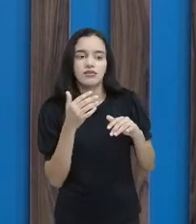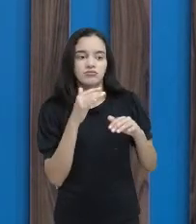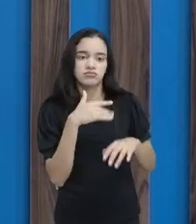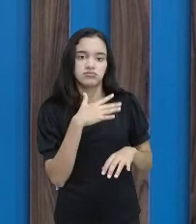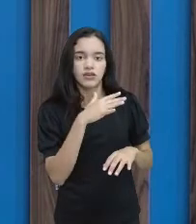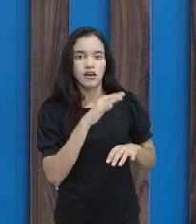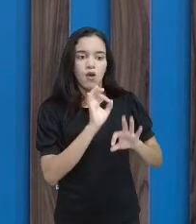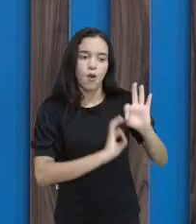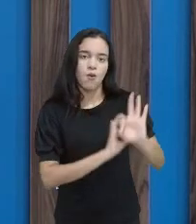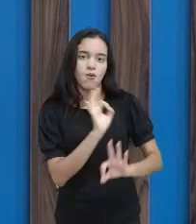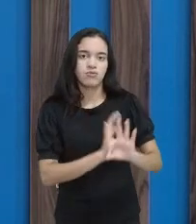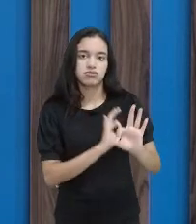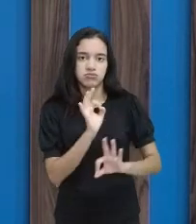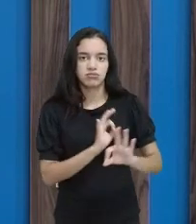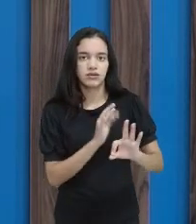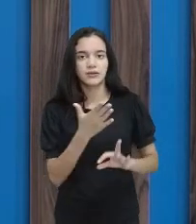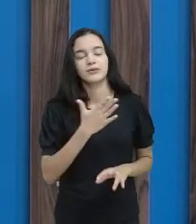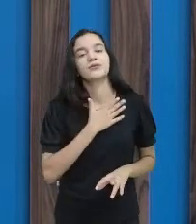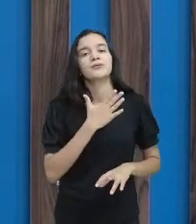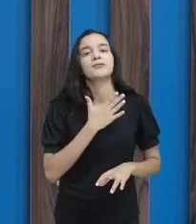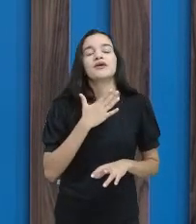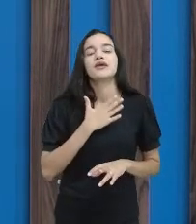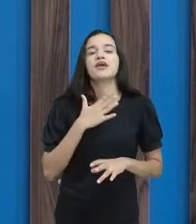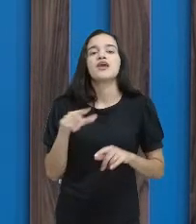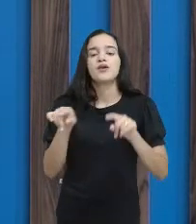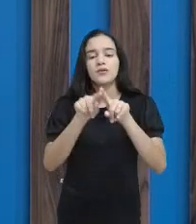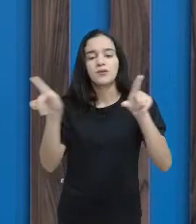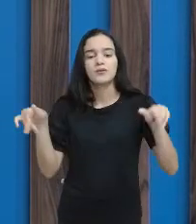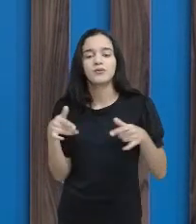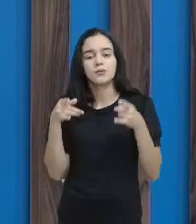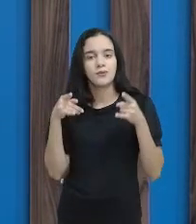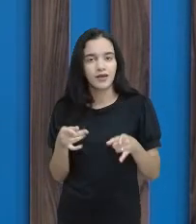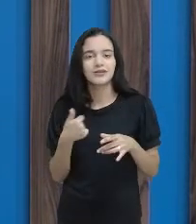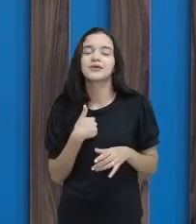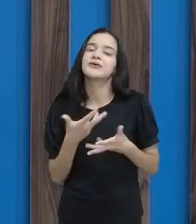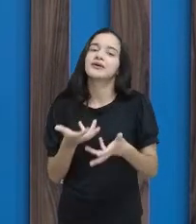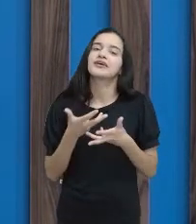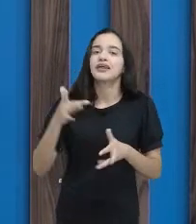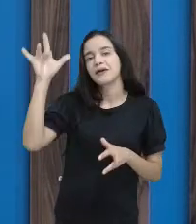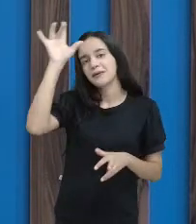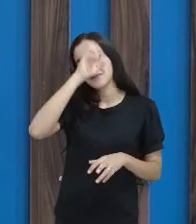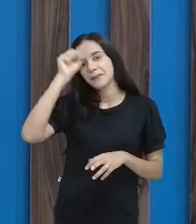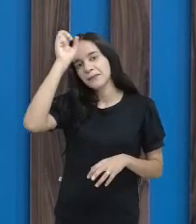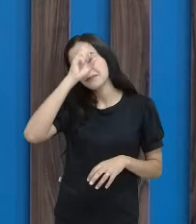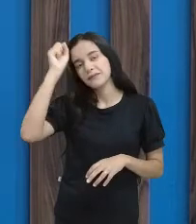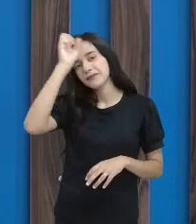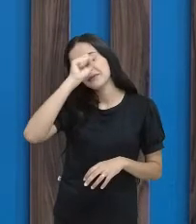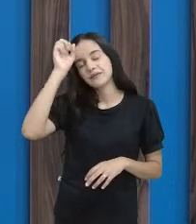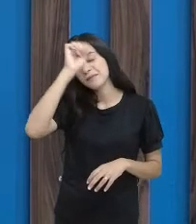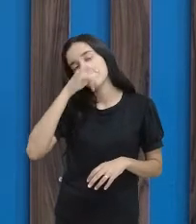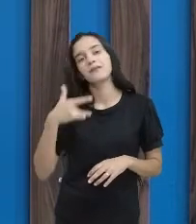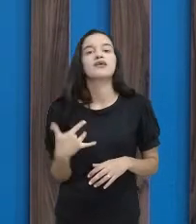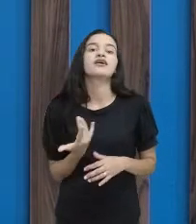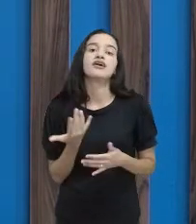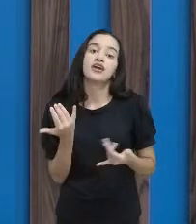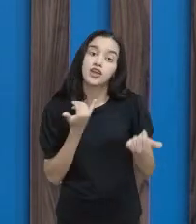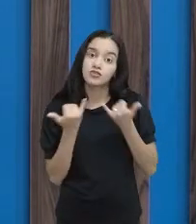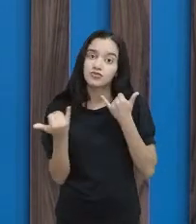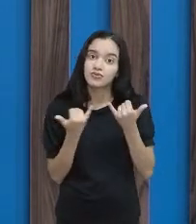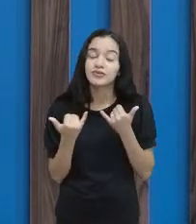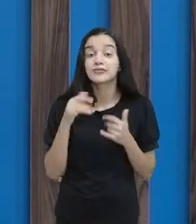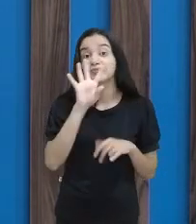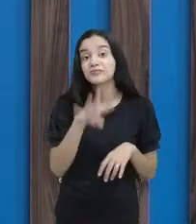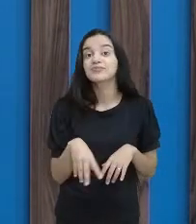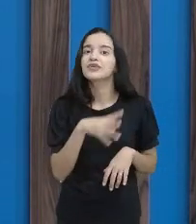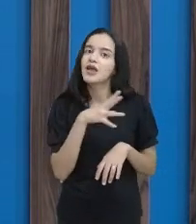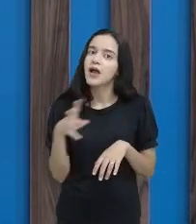né, e colocar no meu quarto, porque eu queria aprender aí ao maior número de dados em relação a essa tabela.